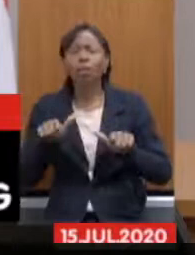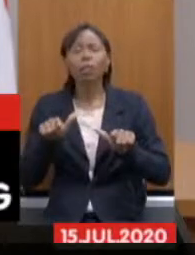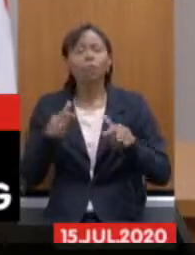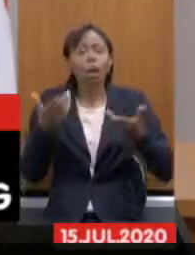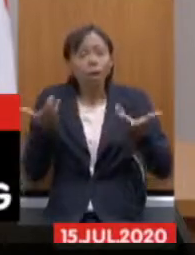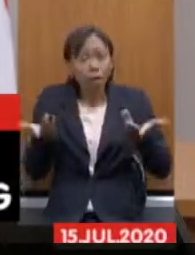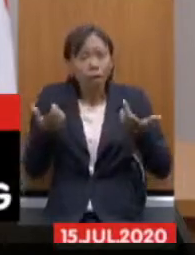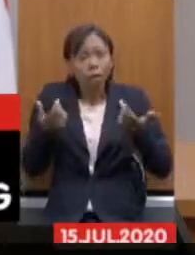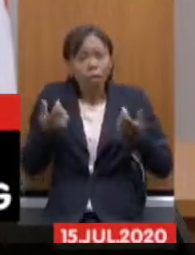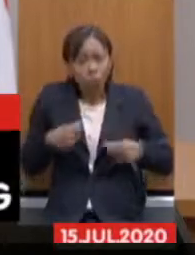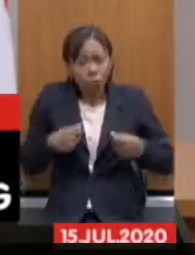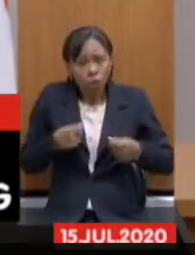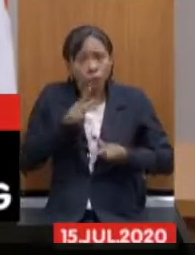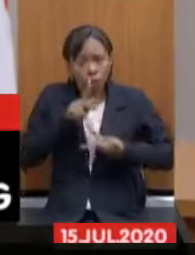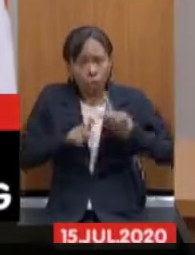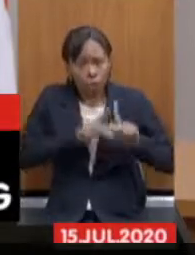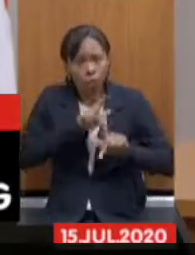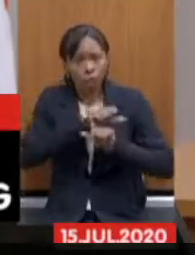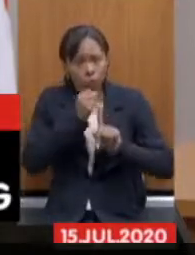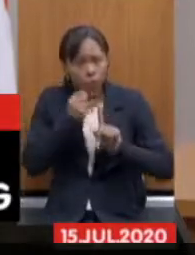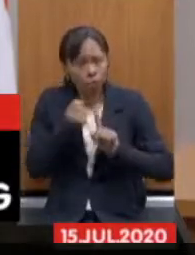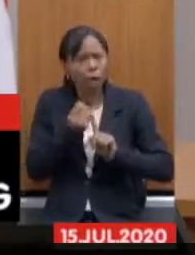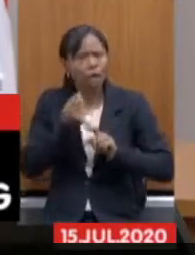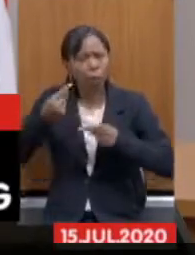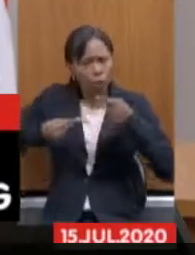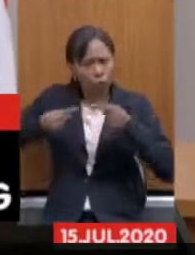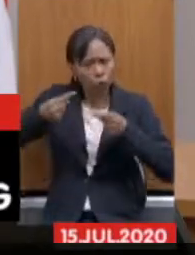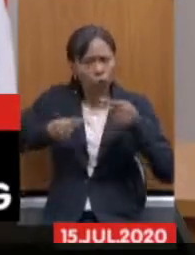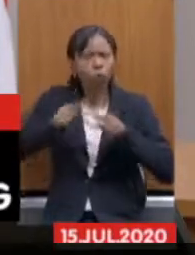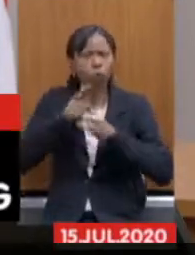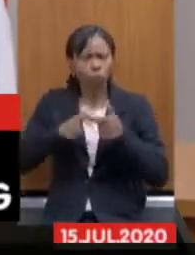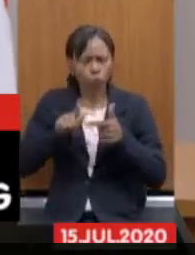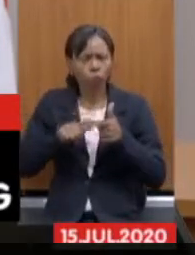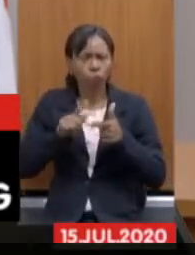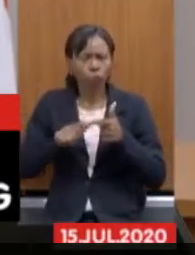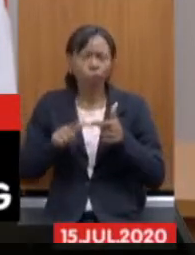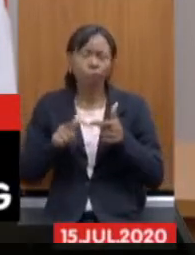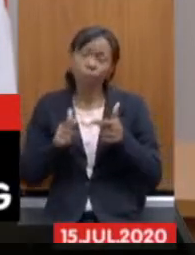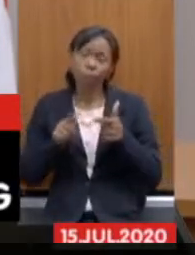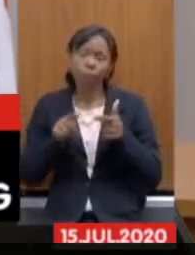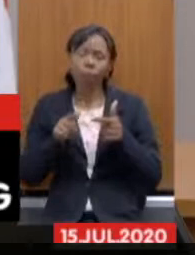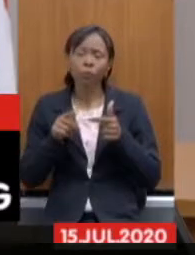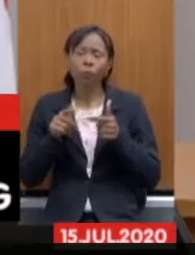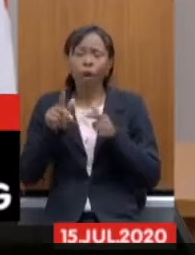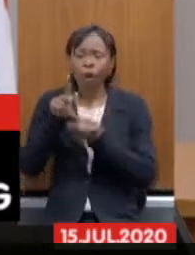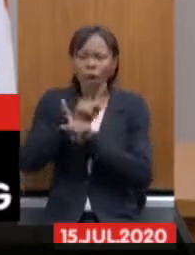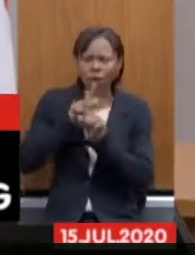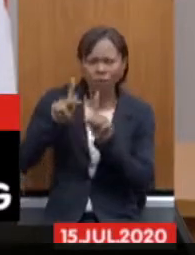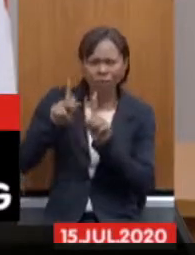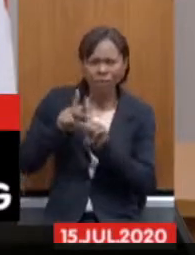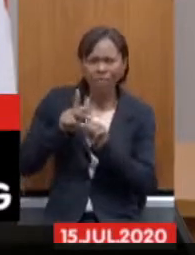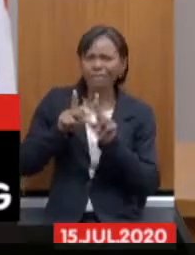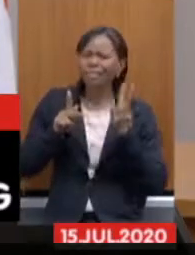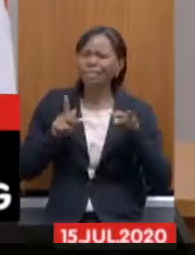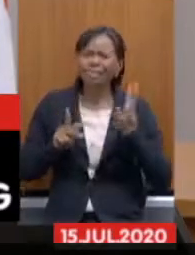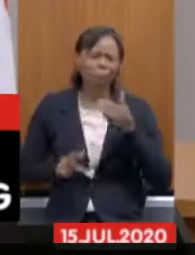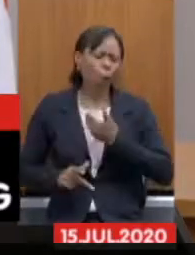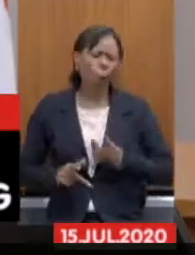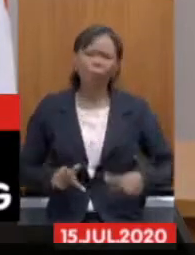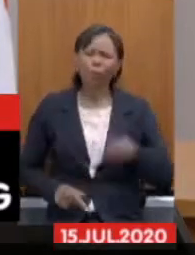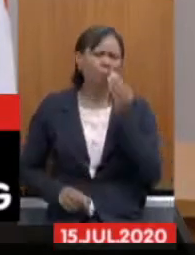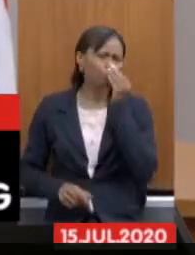problemas é a questão previdenciária sempre foi menosprezada pelos governantes e pelos